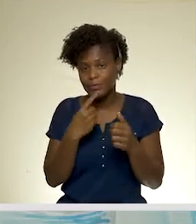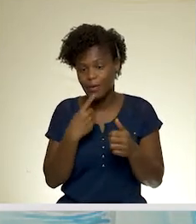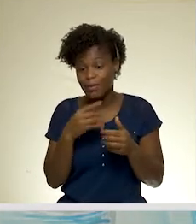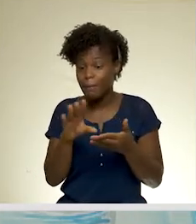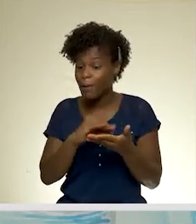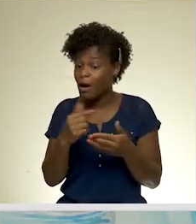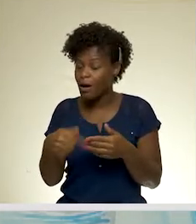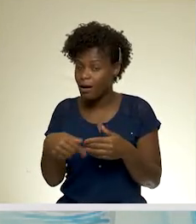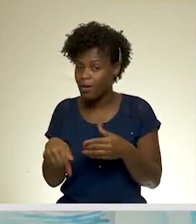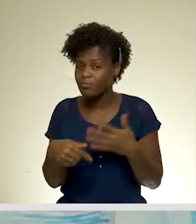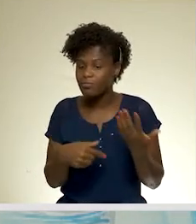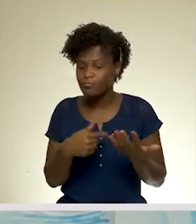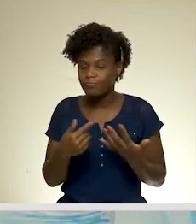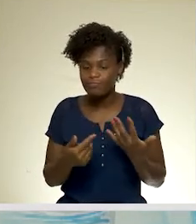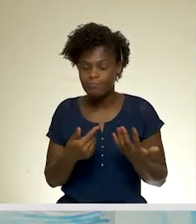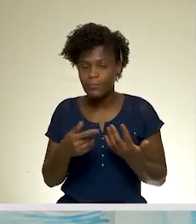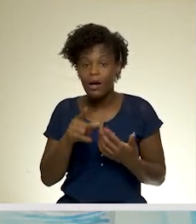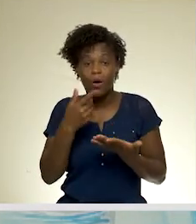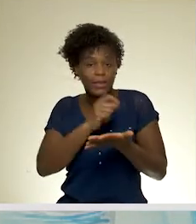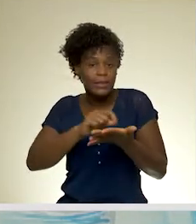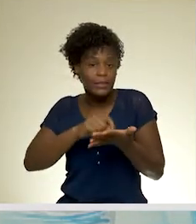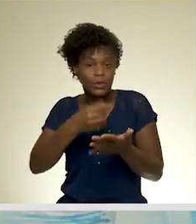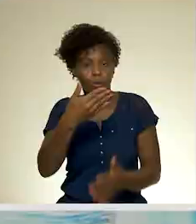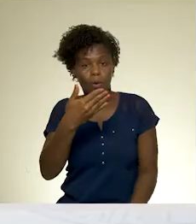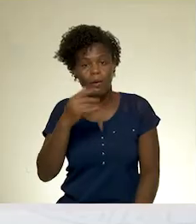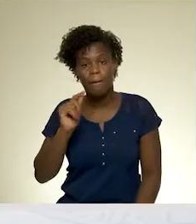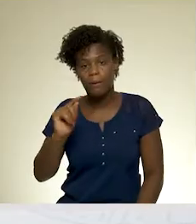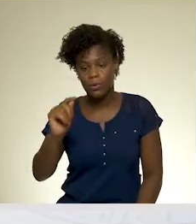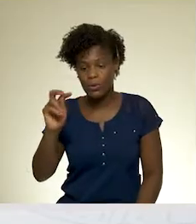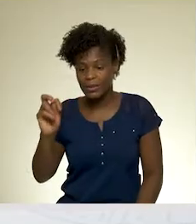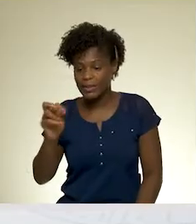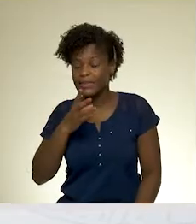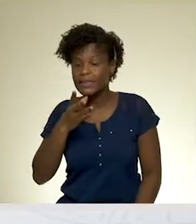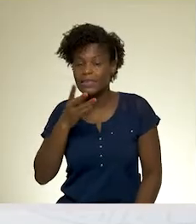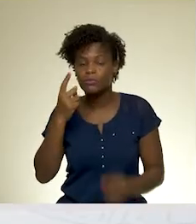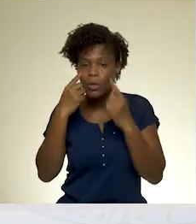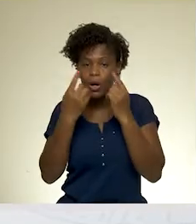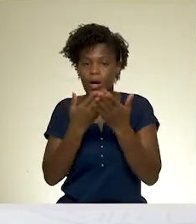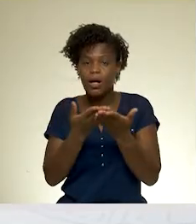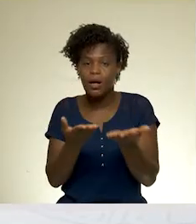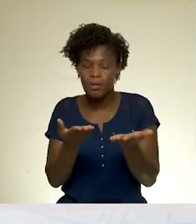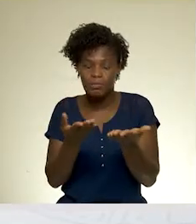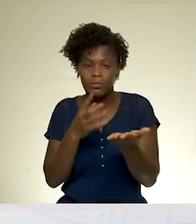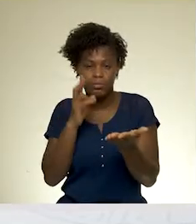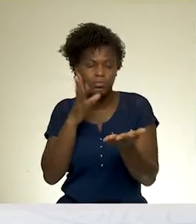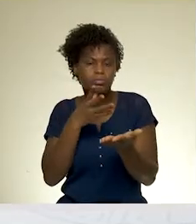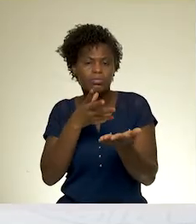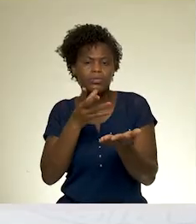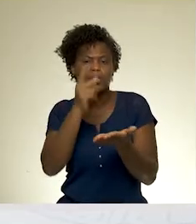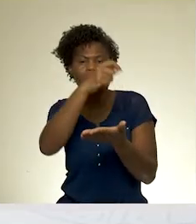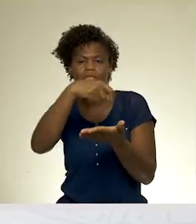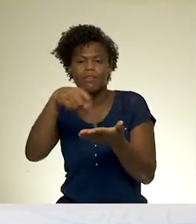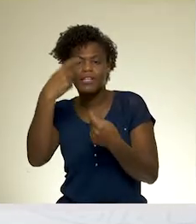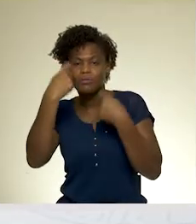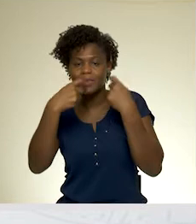mais, no exercício 1.3 foi pedido para indicar, para escrever a